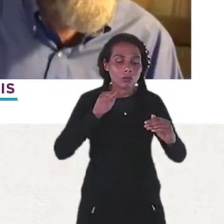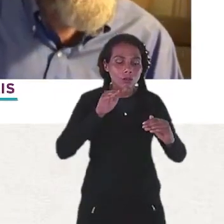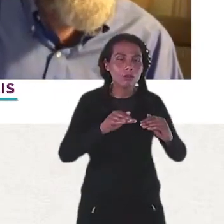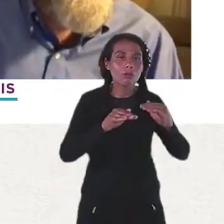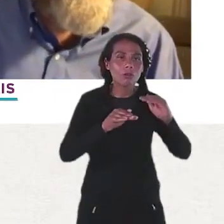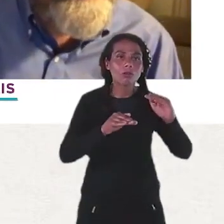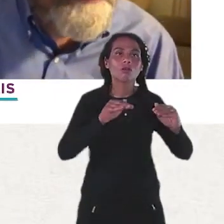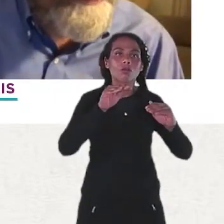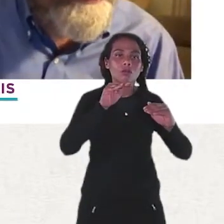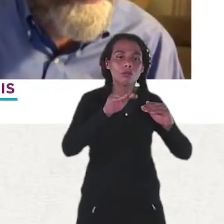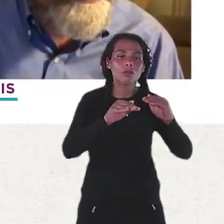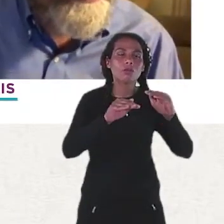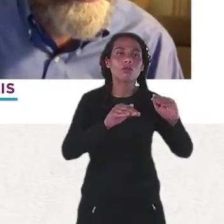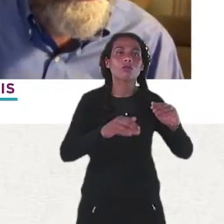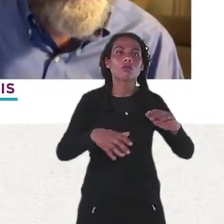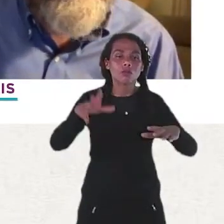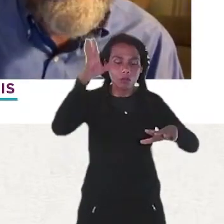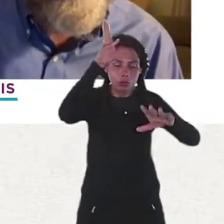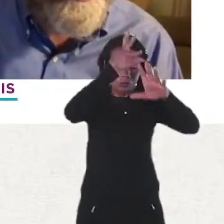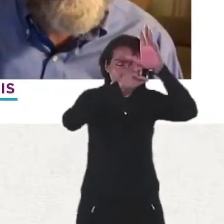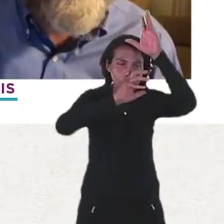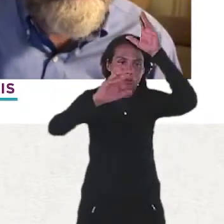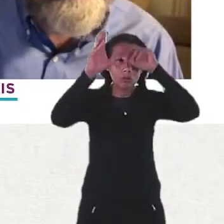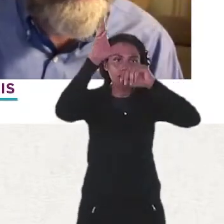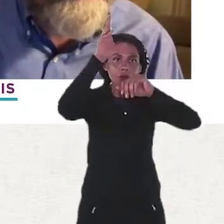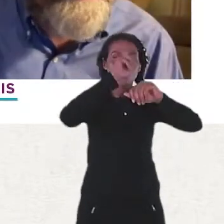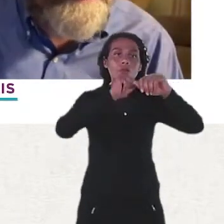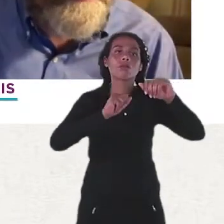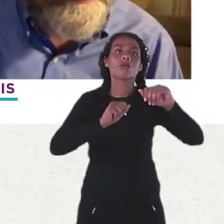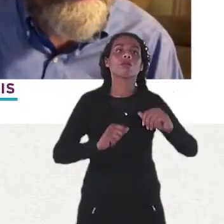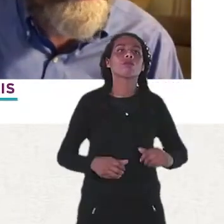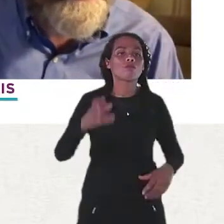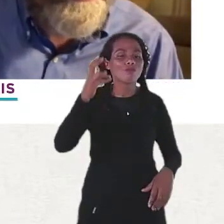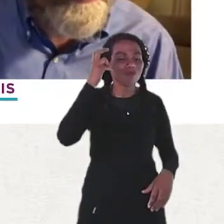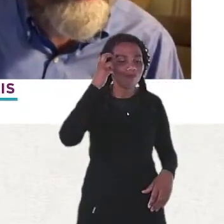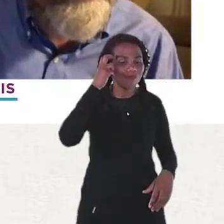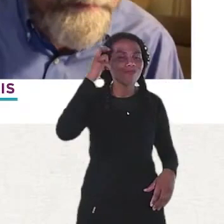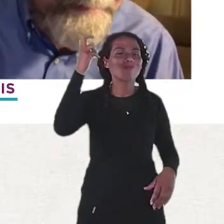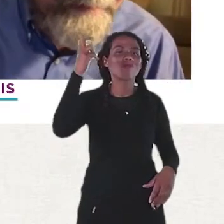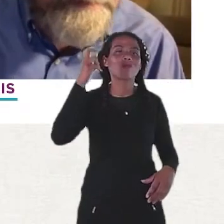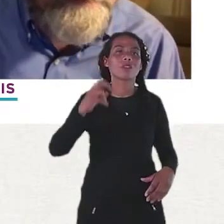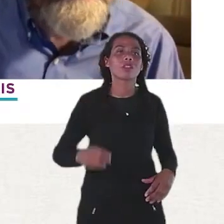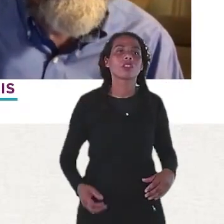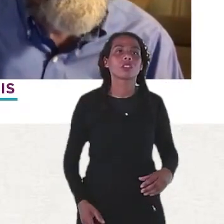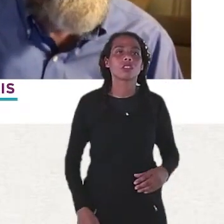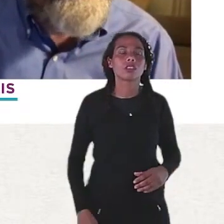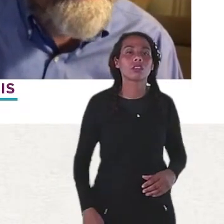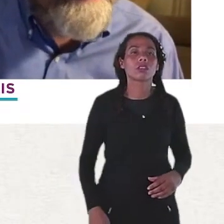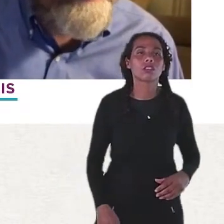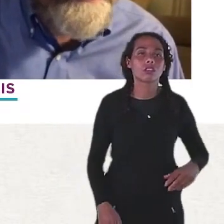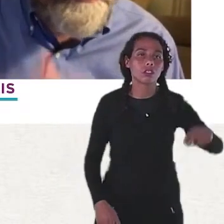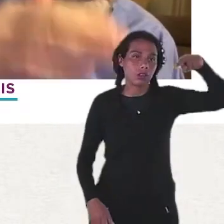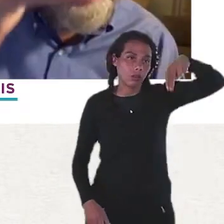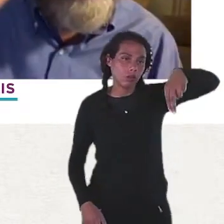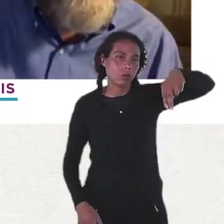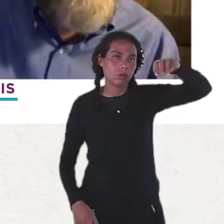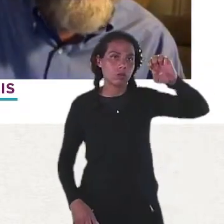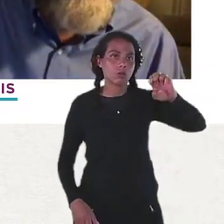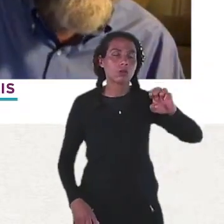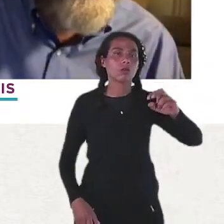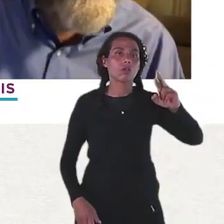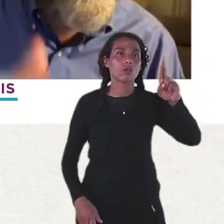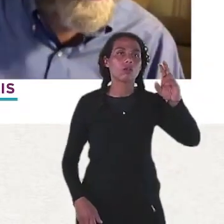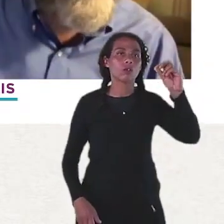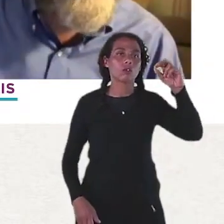orgânico. Né? Os nossos neurônios, eles mudam a sua configuração, mudam a sua estrutura física, literalmente em